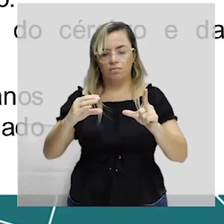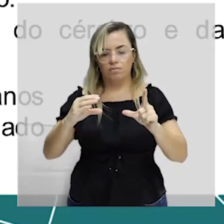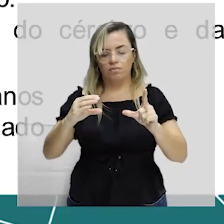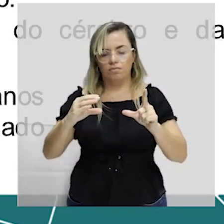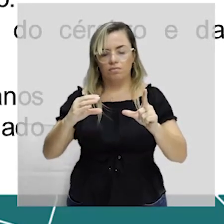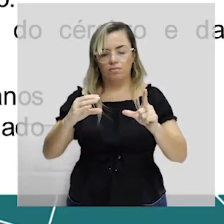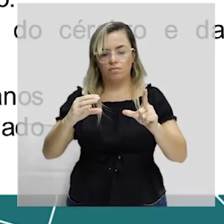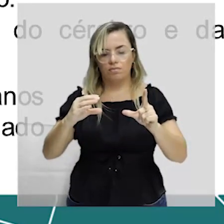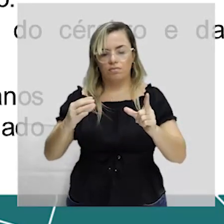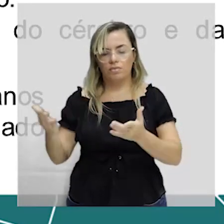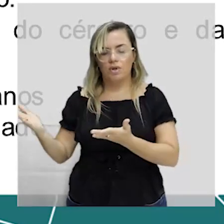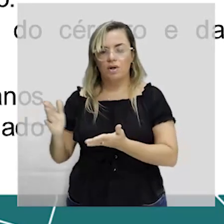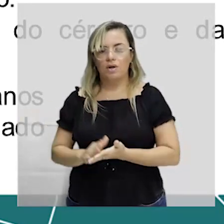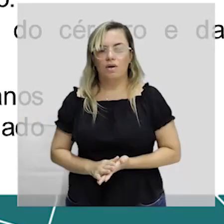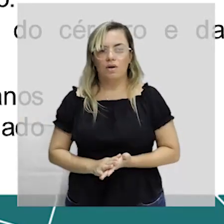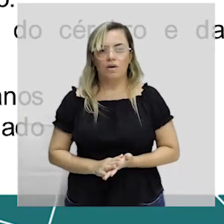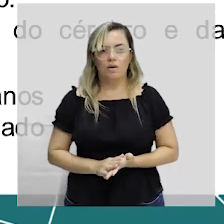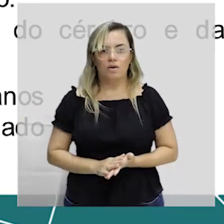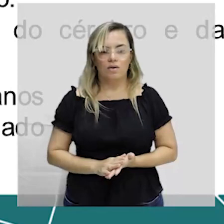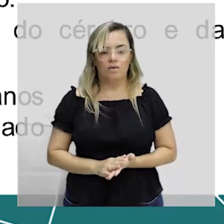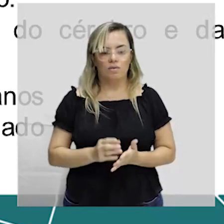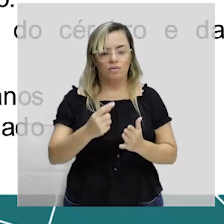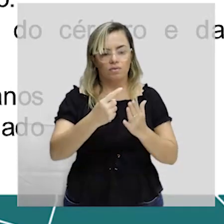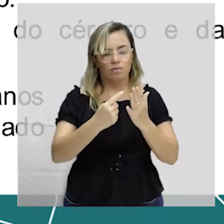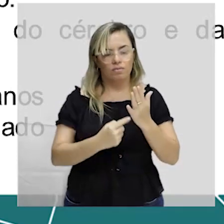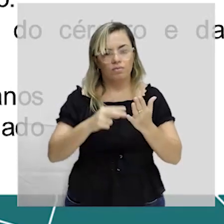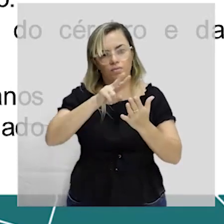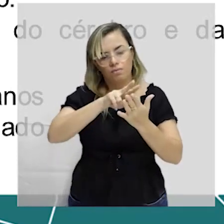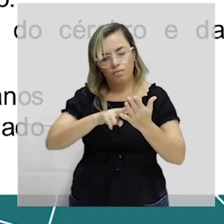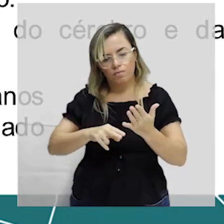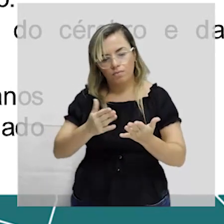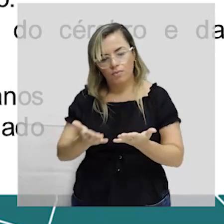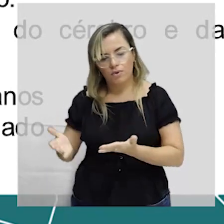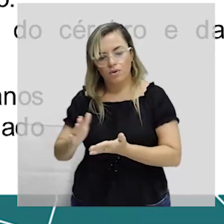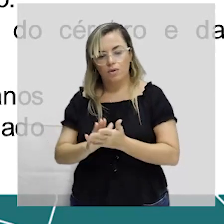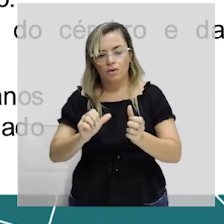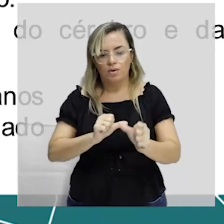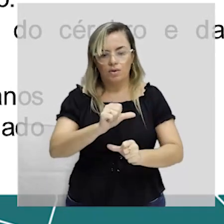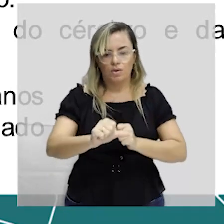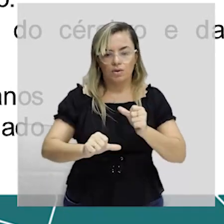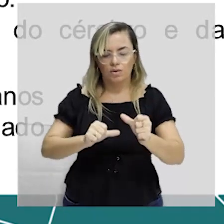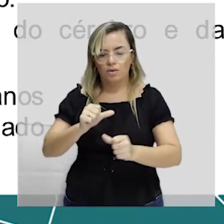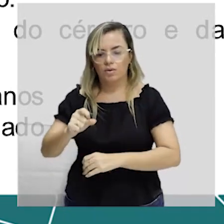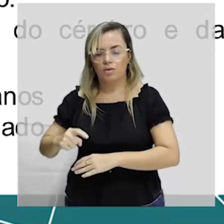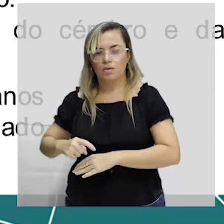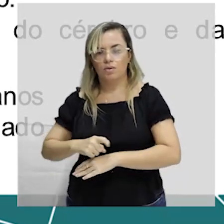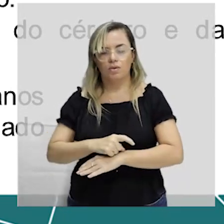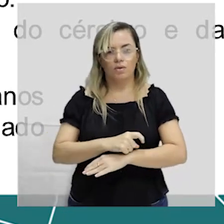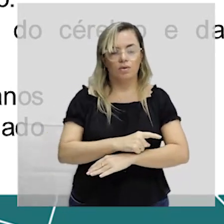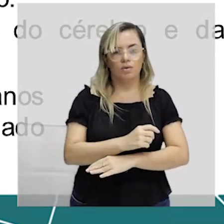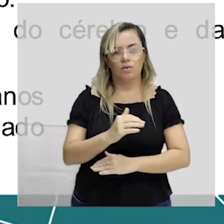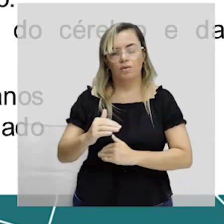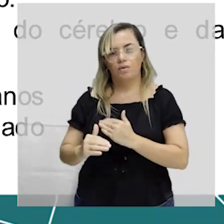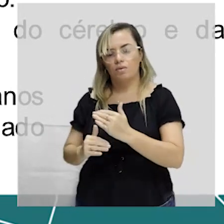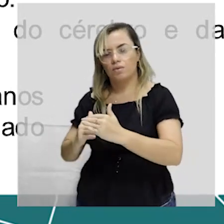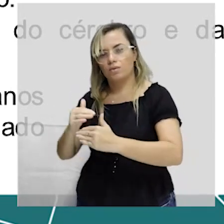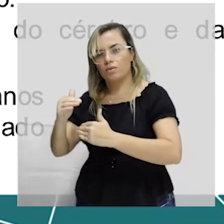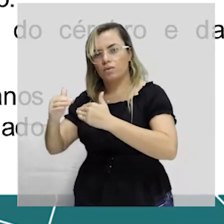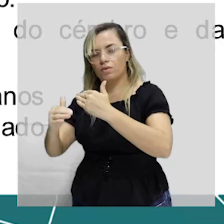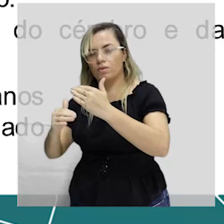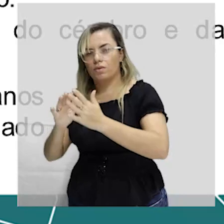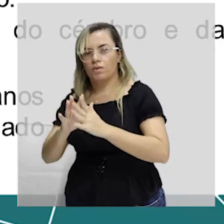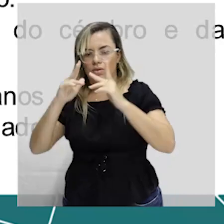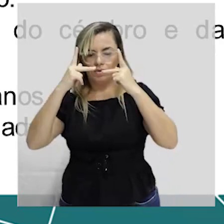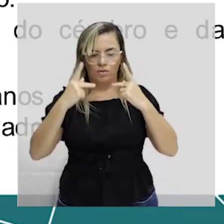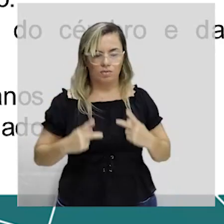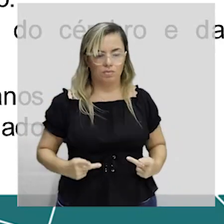C. Vamos só conferir as demais alternativas. Quais foram as outras alterações que ocorreram ao longo do processo evolutivo dos